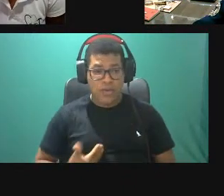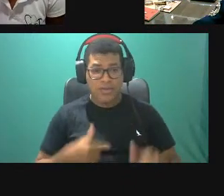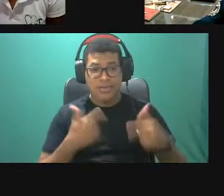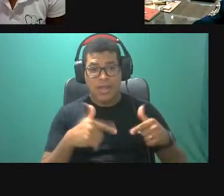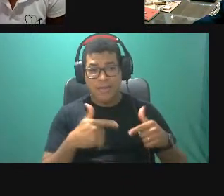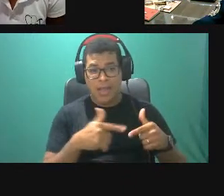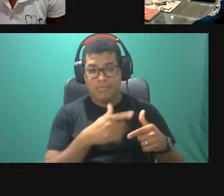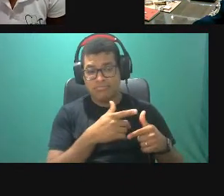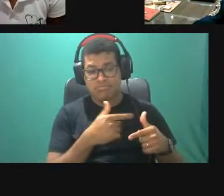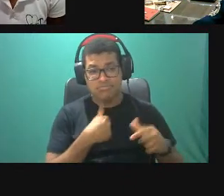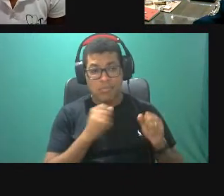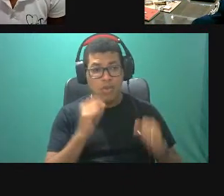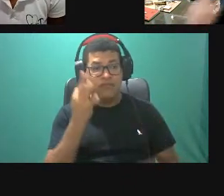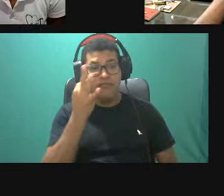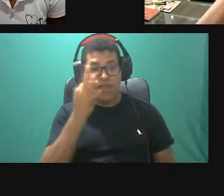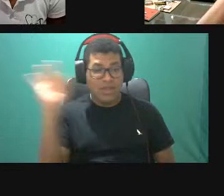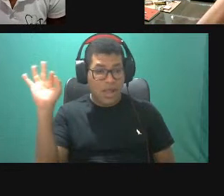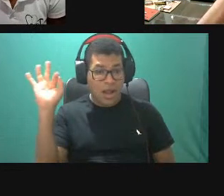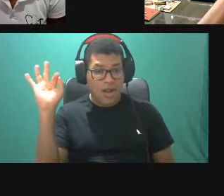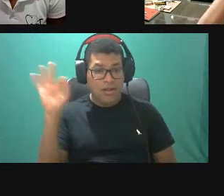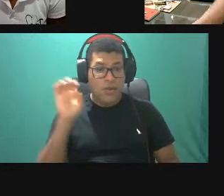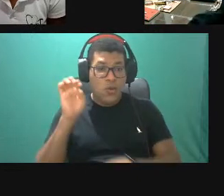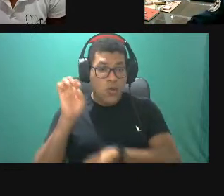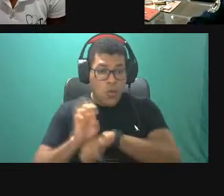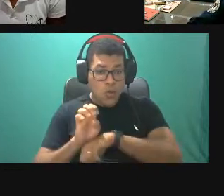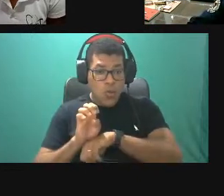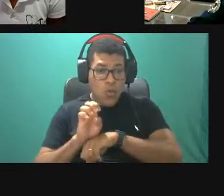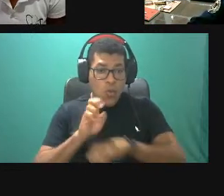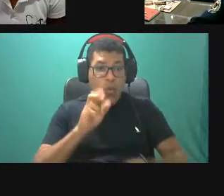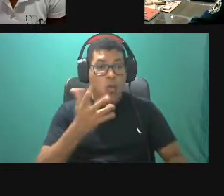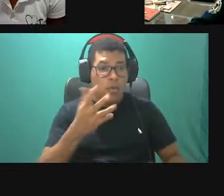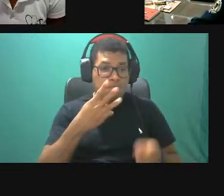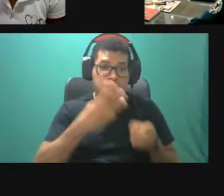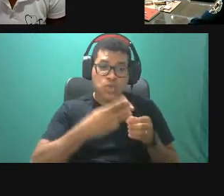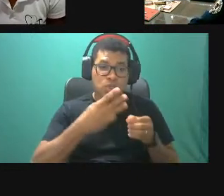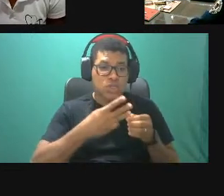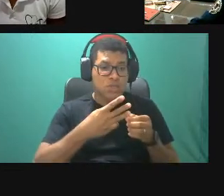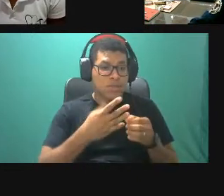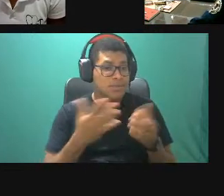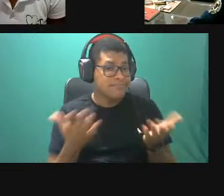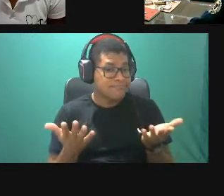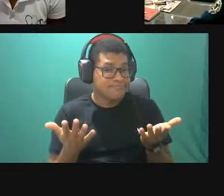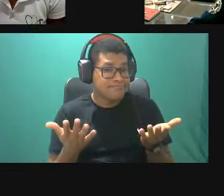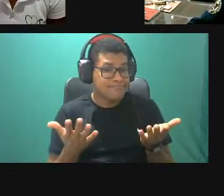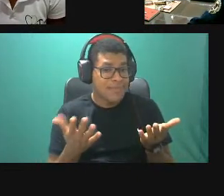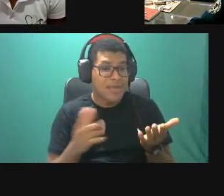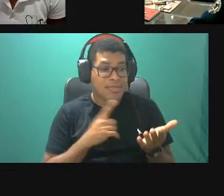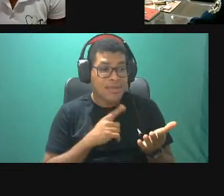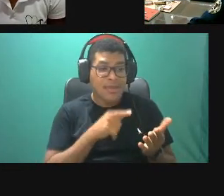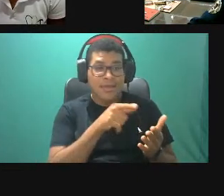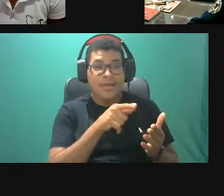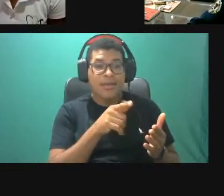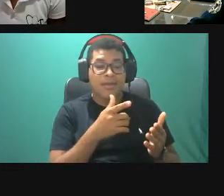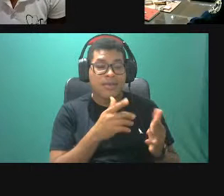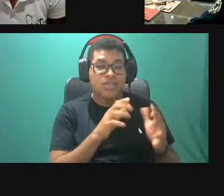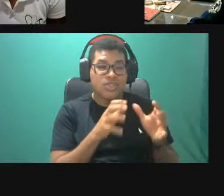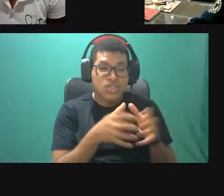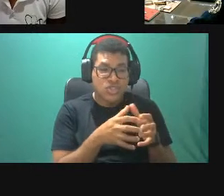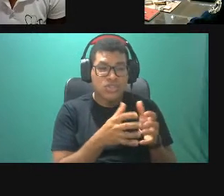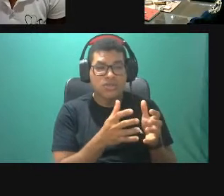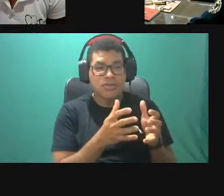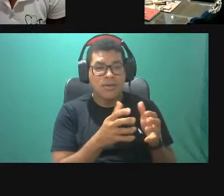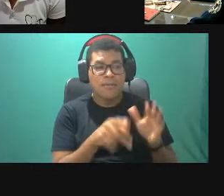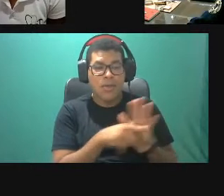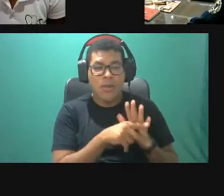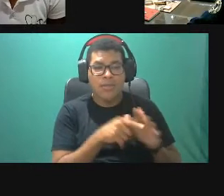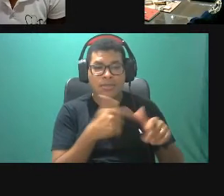na esfera federal, estadual, municipal, cada um com seu plano de carreira, com seu tipo de salário.